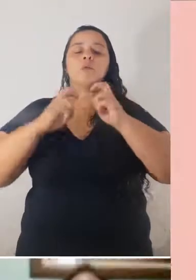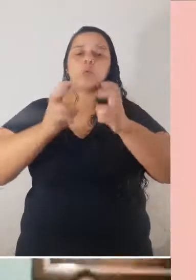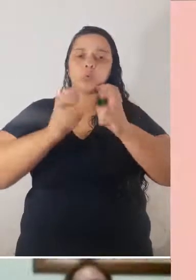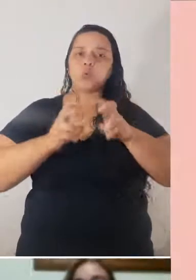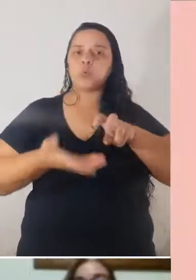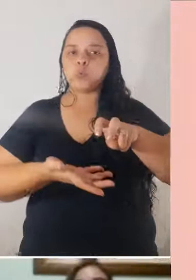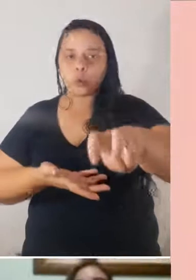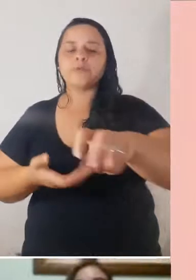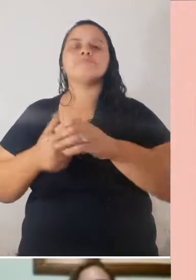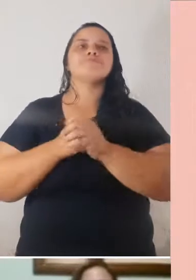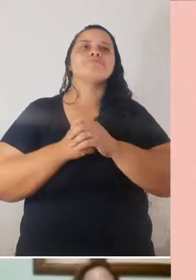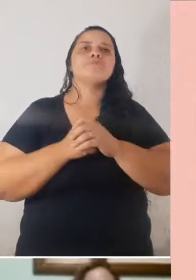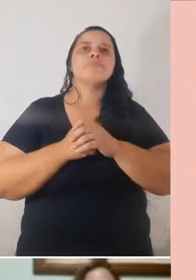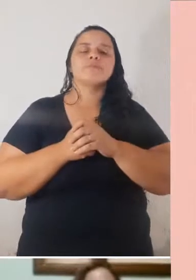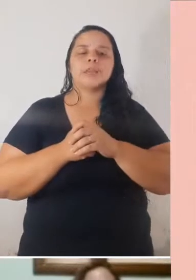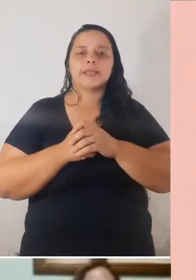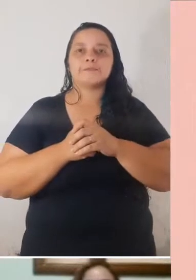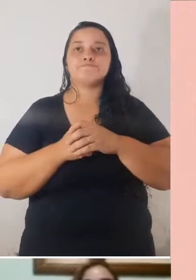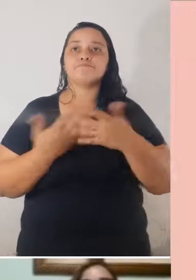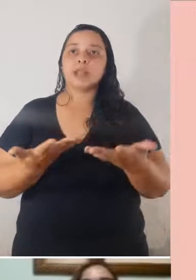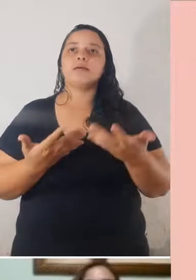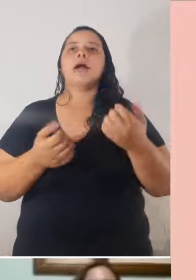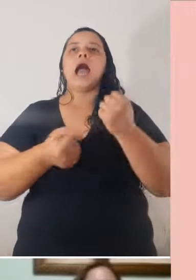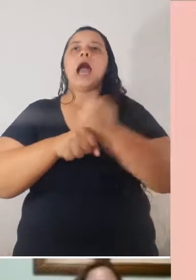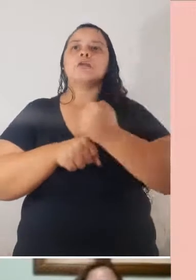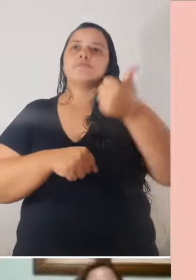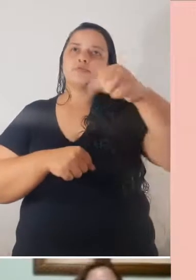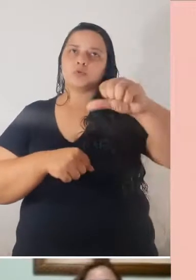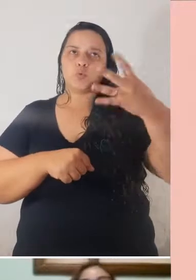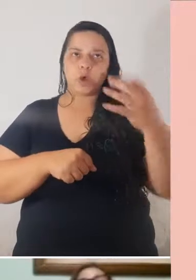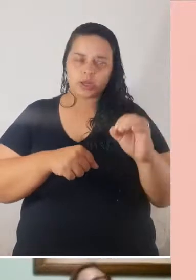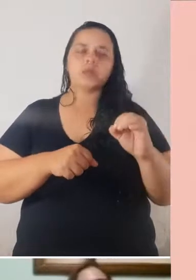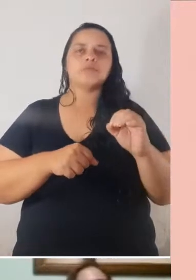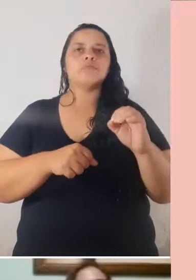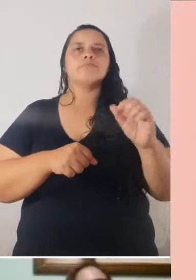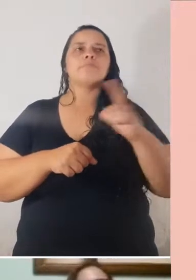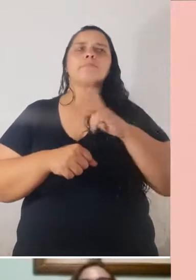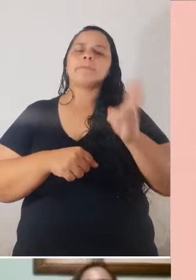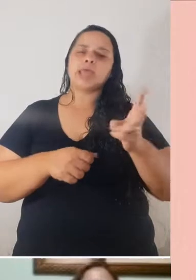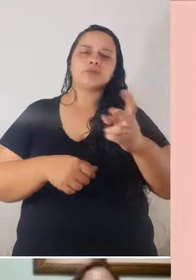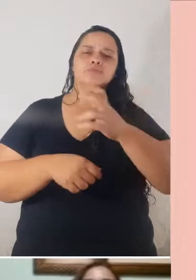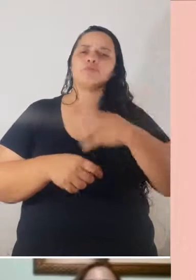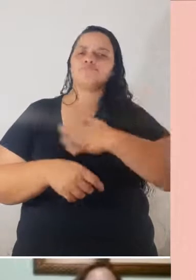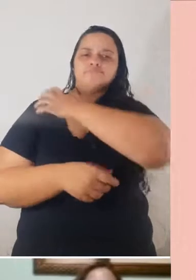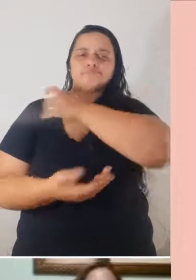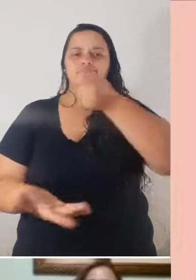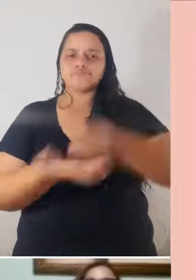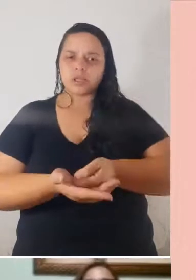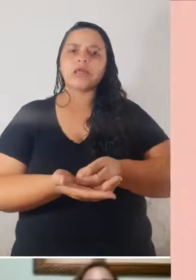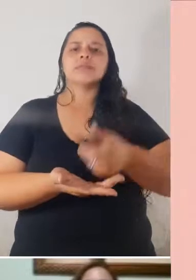agrícolas. Bom, mas no início dos anos de 1940, mesmo durante a ditadura varguista, vai começar a crescer uma resistência